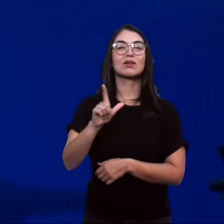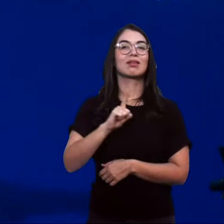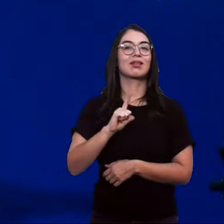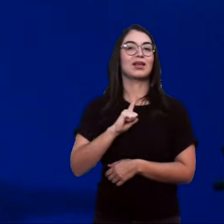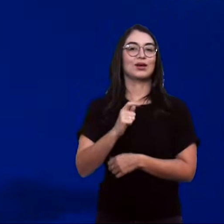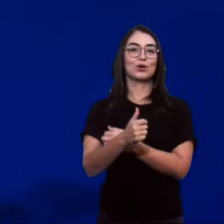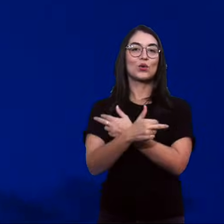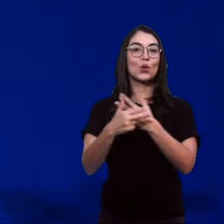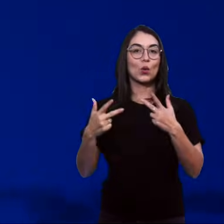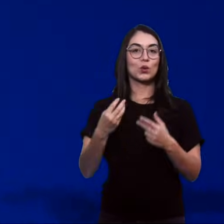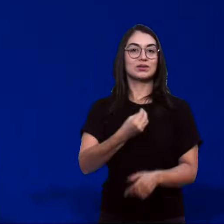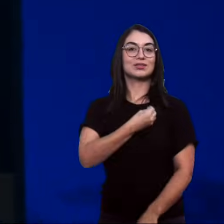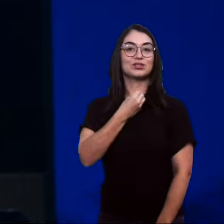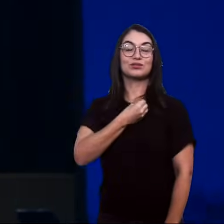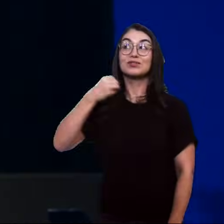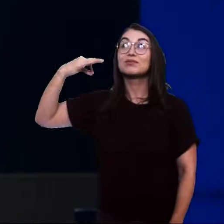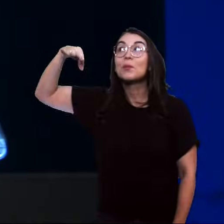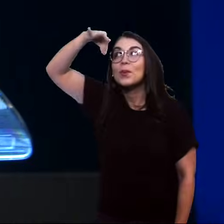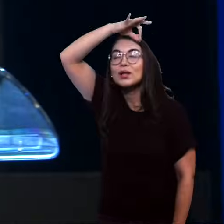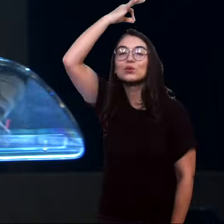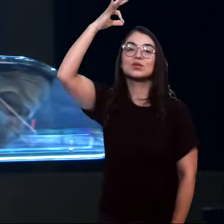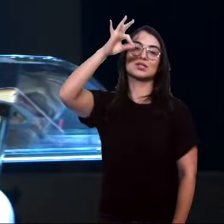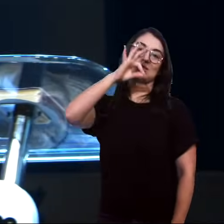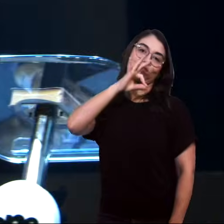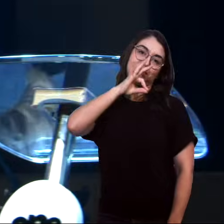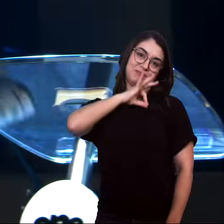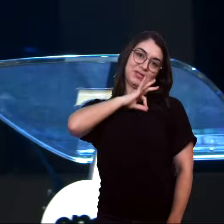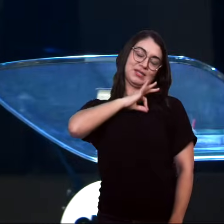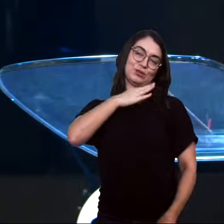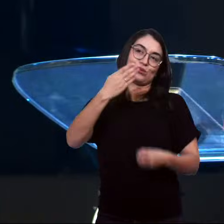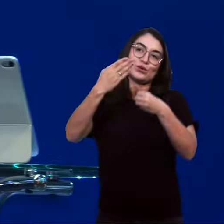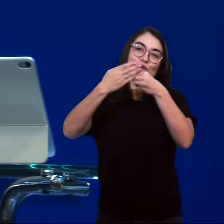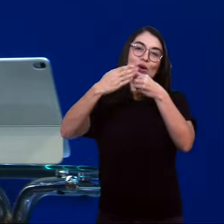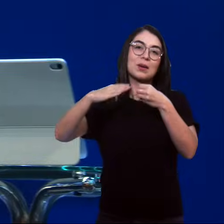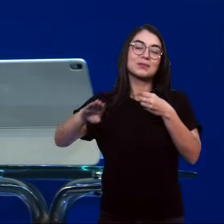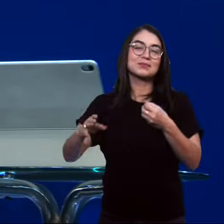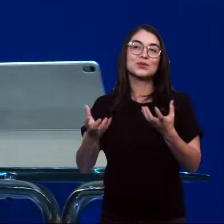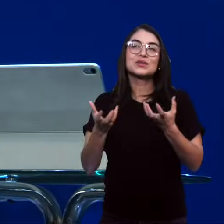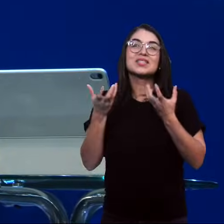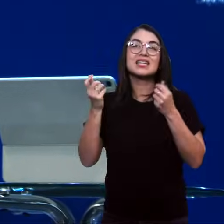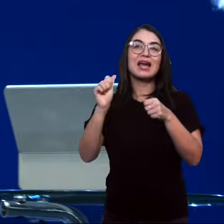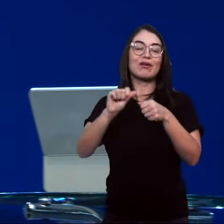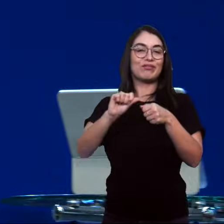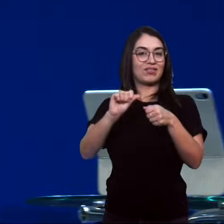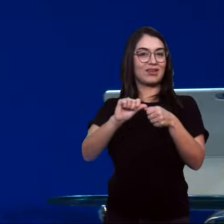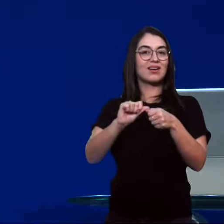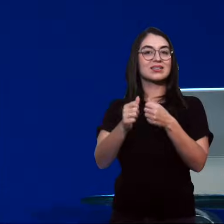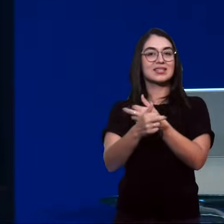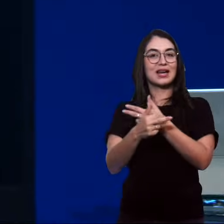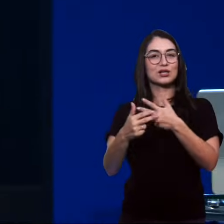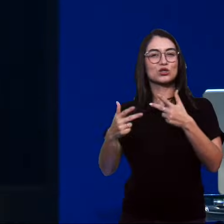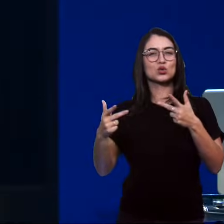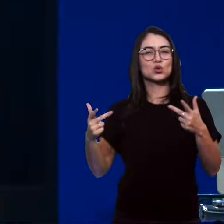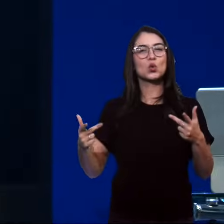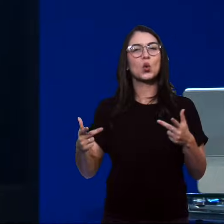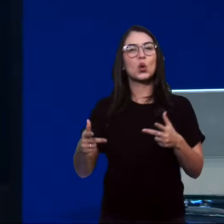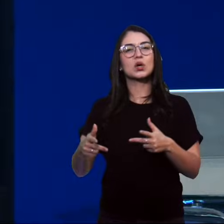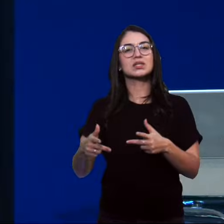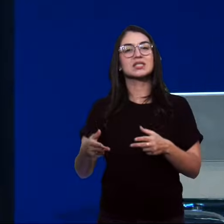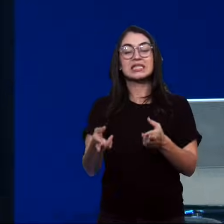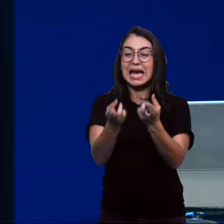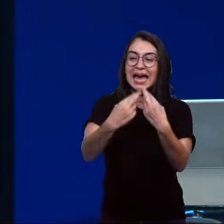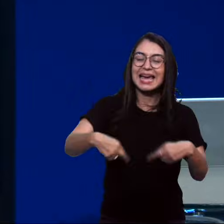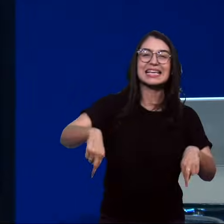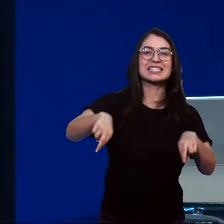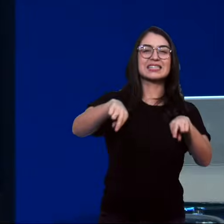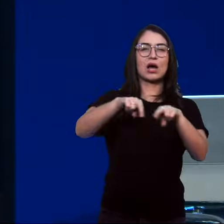Zorobabel podia tentar fazer, e devia ser uma tentação, reconstruir o exército de Israel